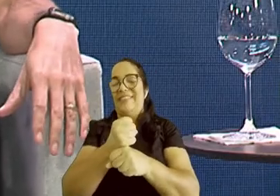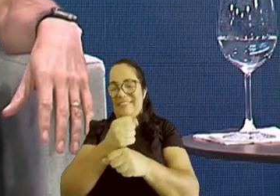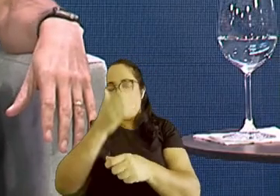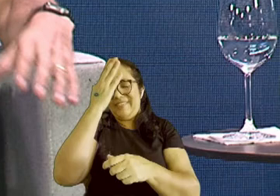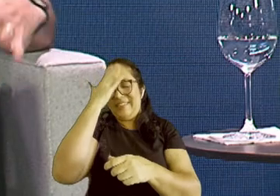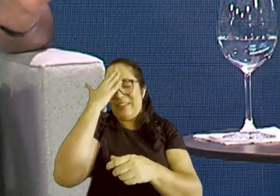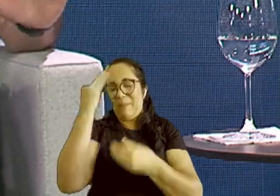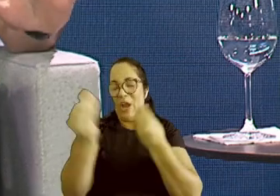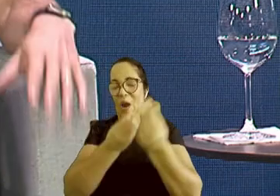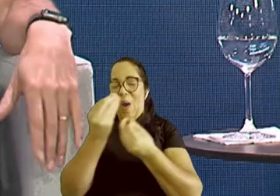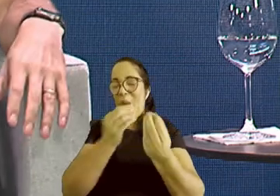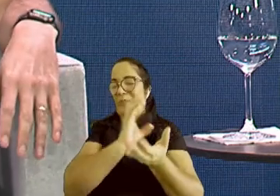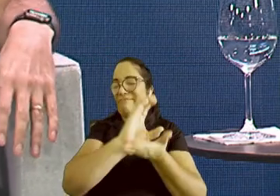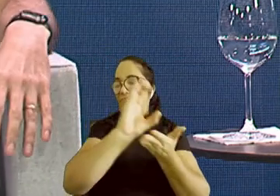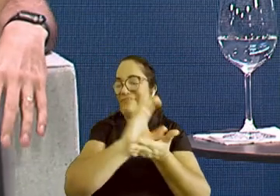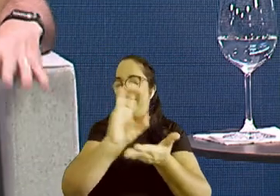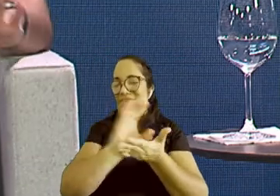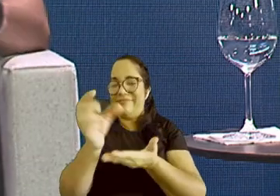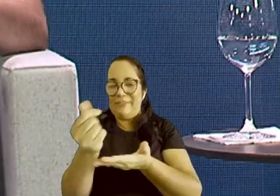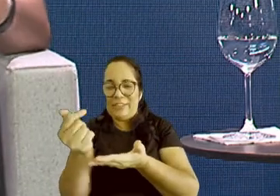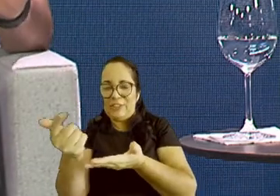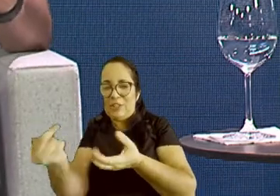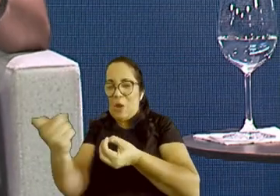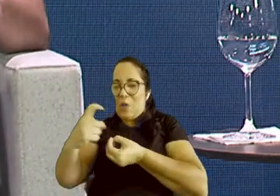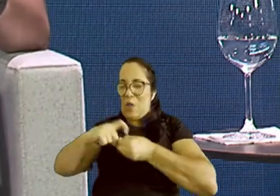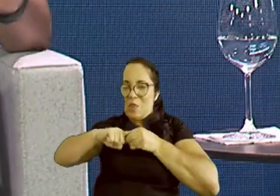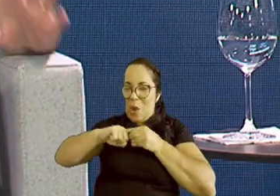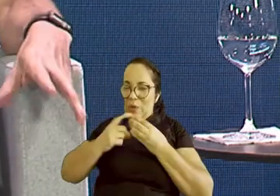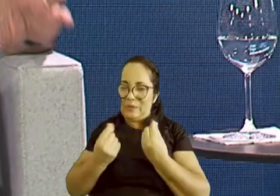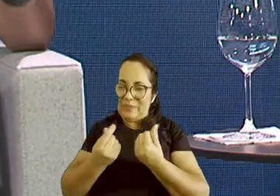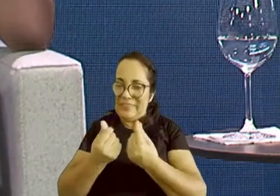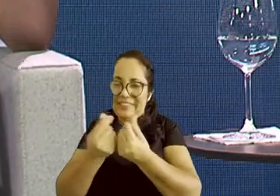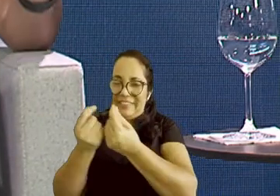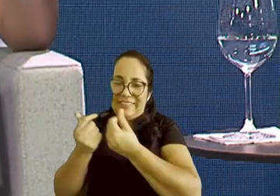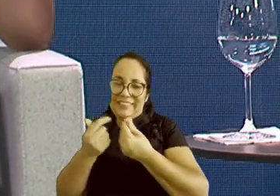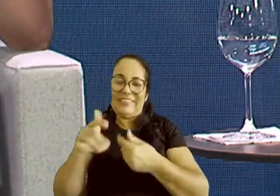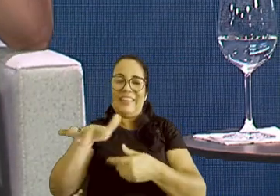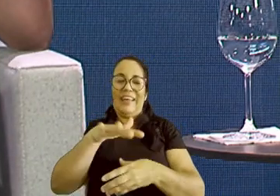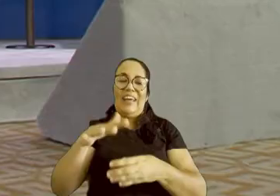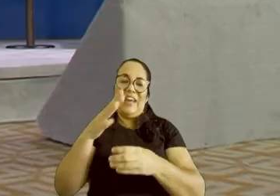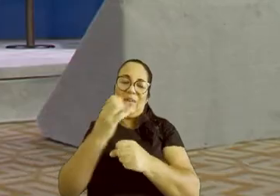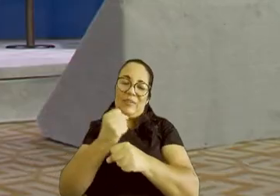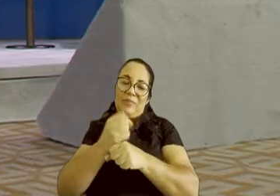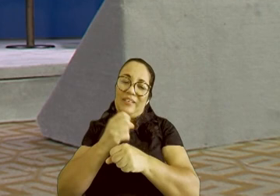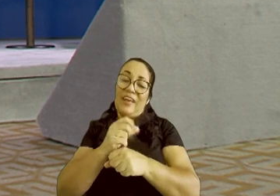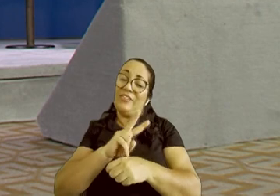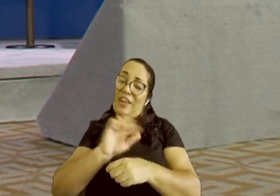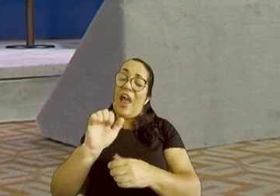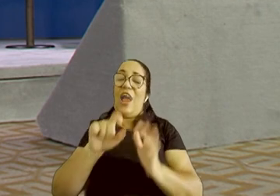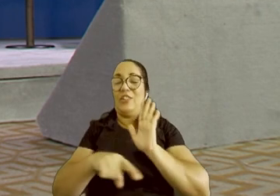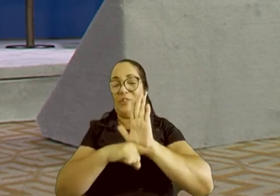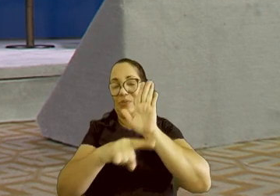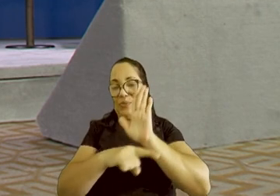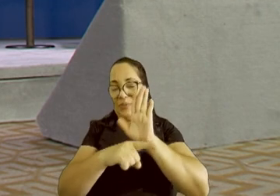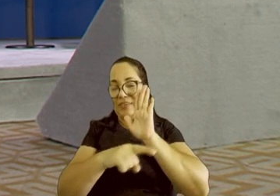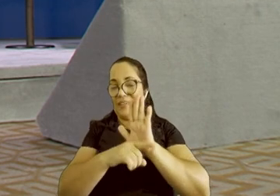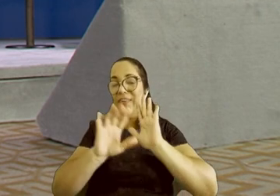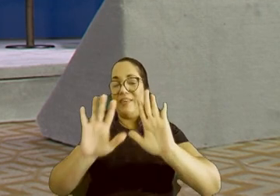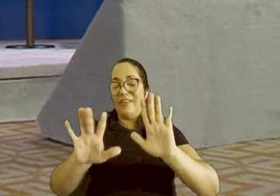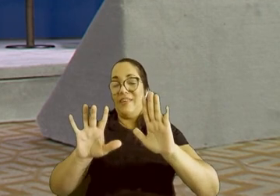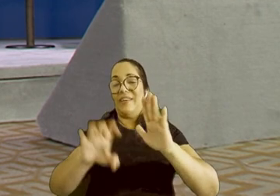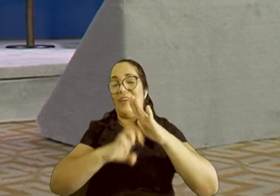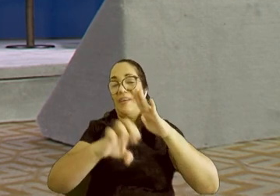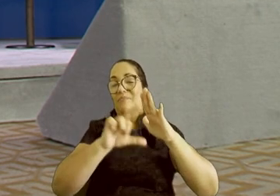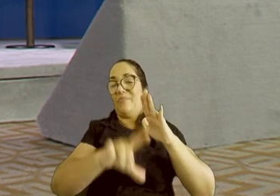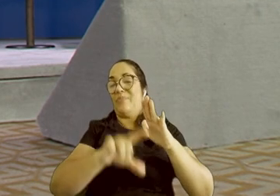de fandem aí historicamente acho que contabilidade teria me ajudado um pouco mais e os empreendedores eles negligenciam isso né calcular de